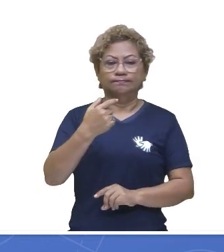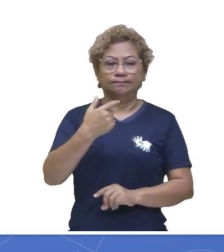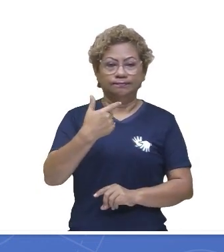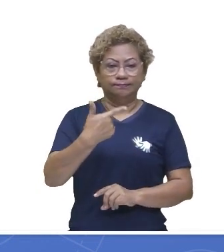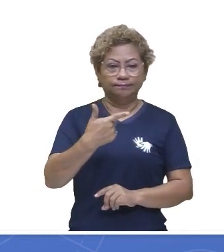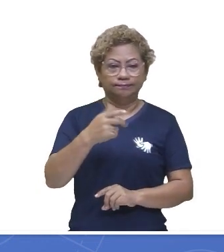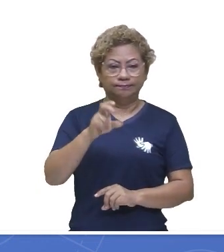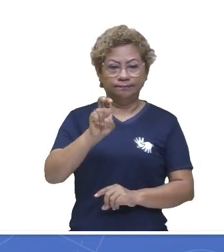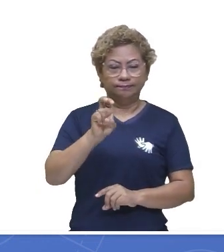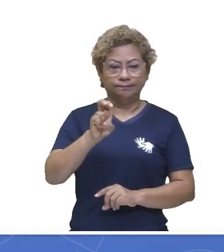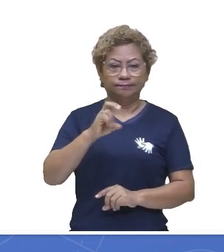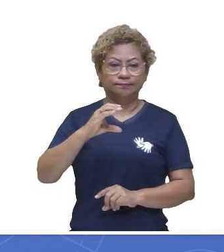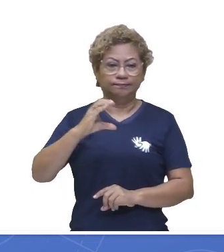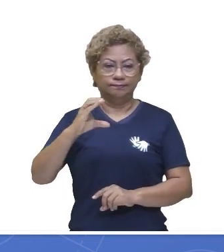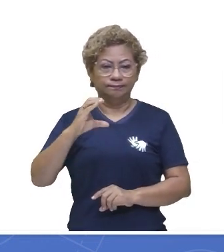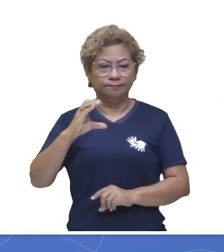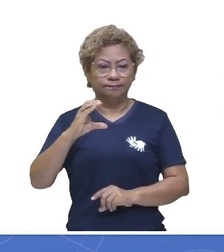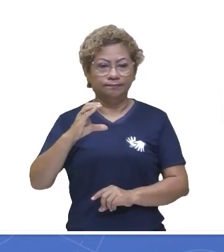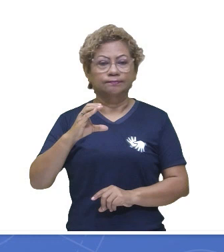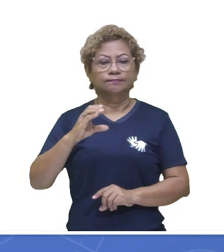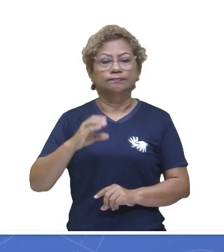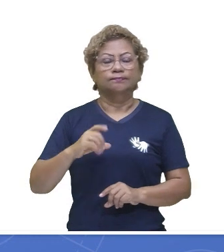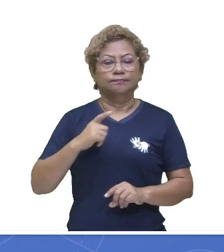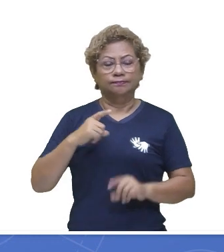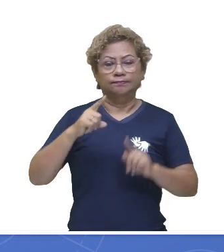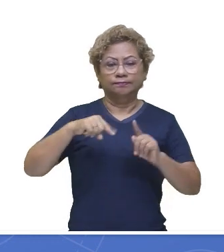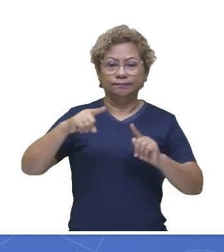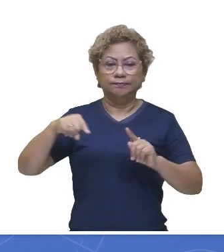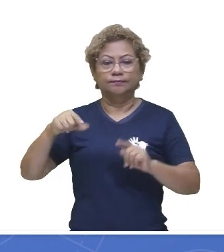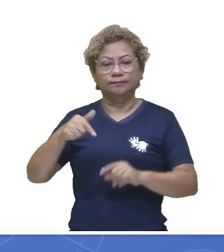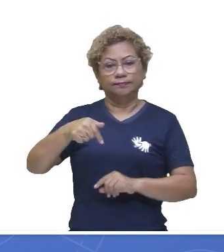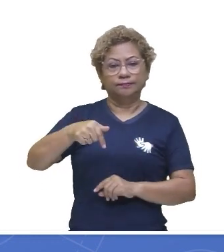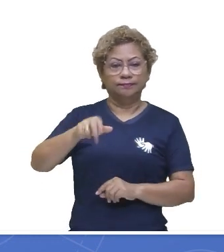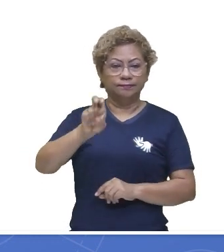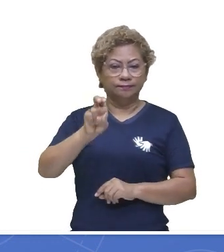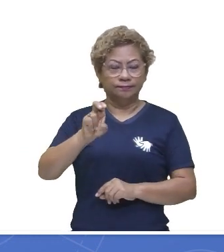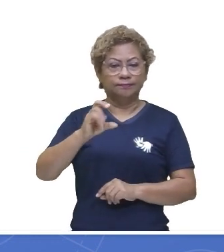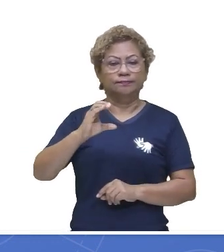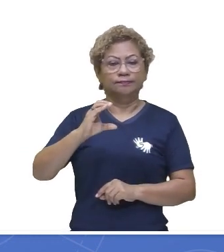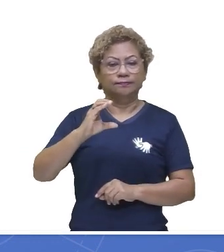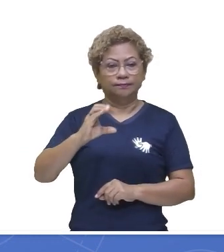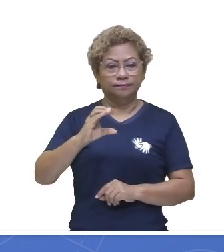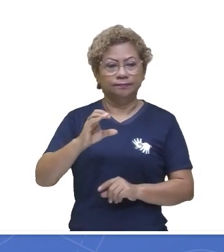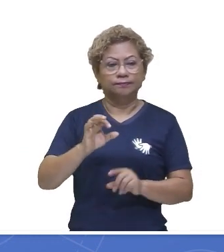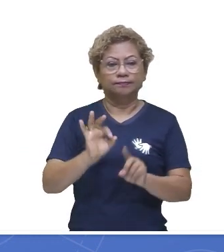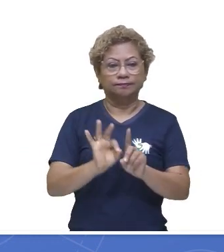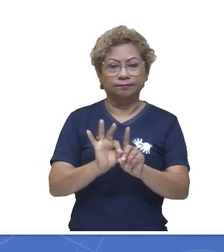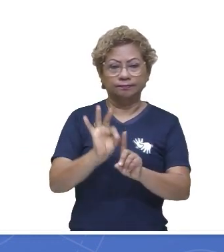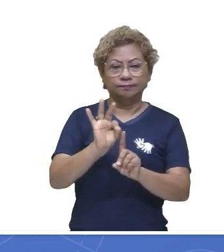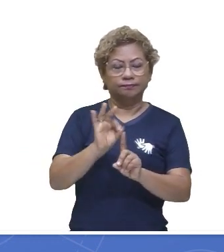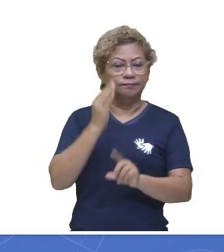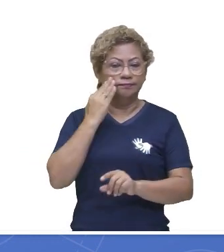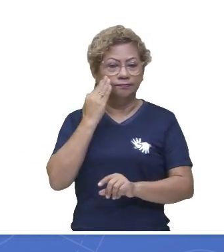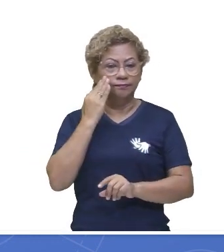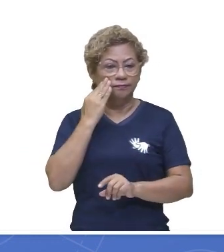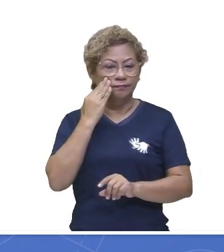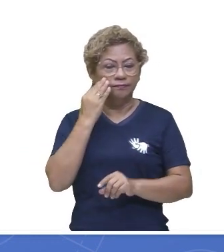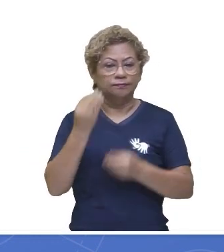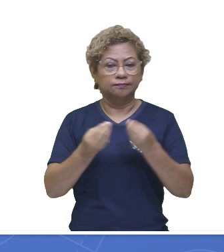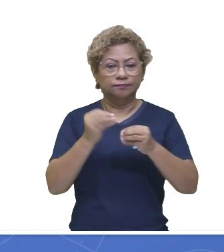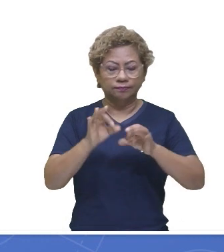eu vou calcular a variação de temperatura. E a gente vai determinar o calor específico sensível desse corpo. Vamos ver aqui a